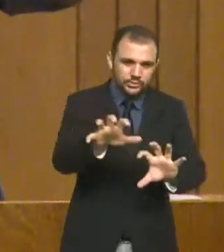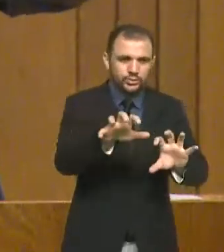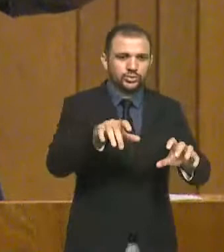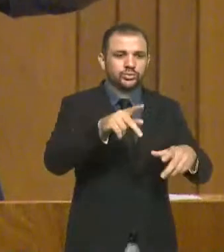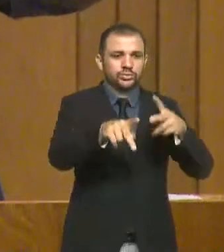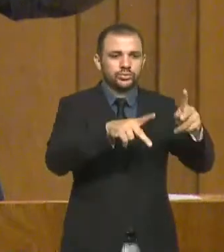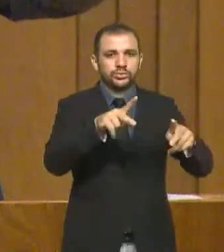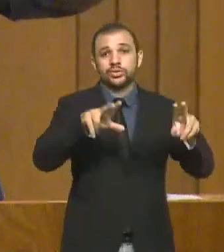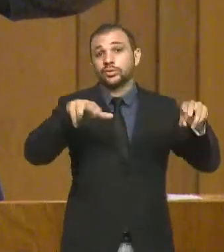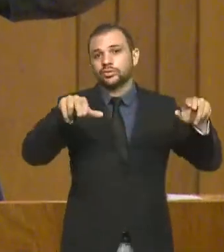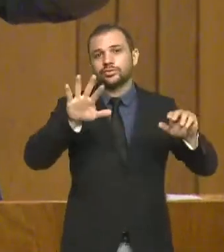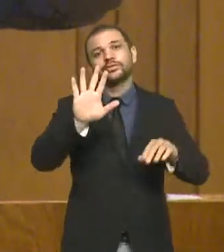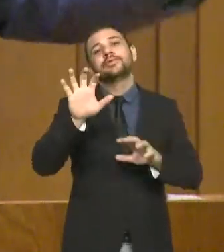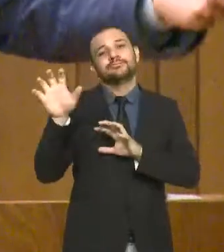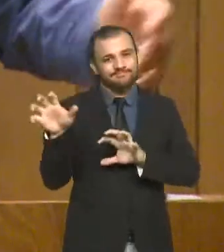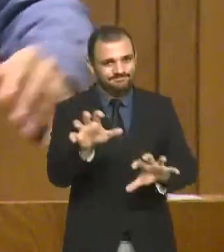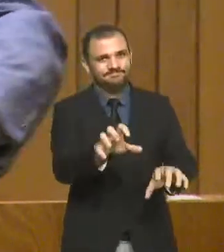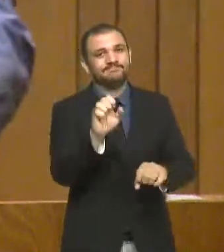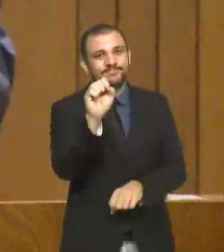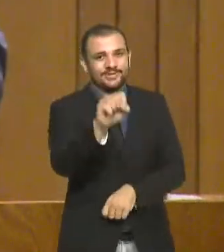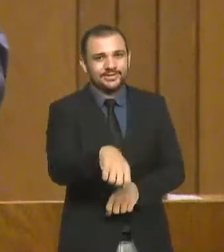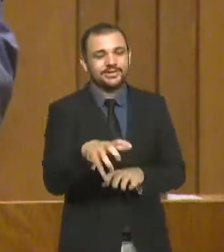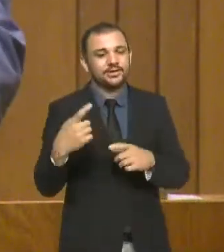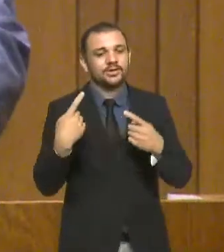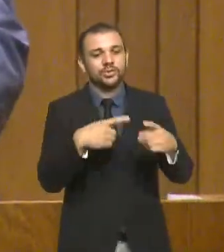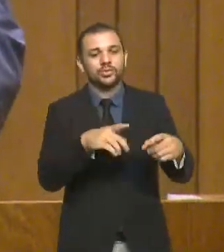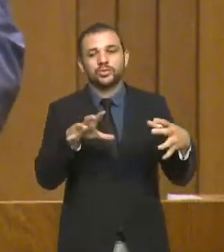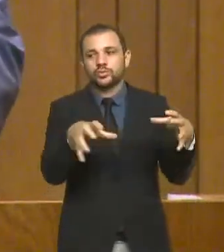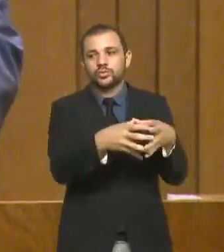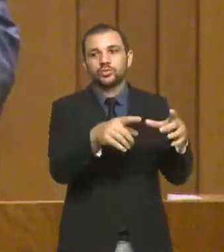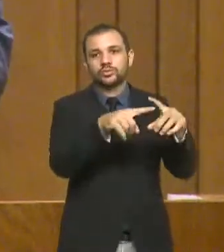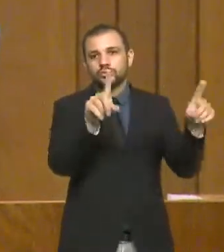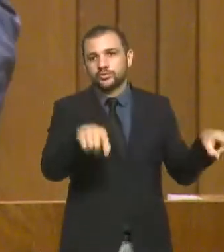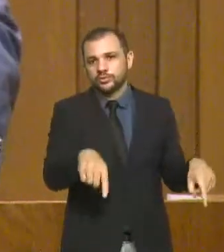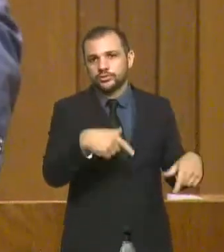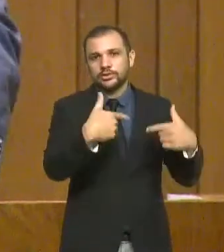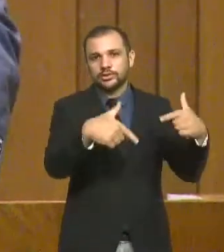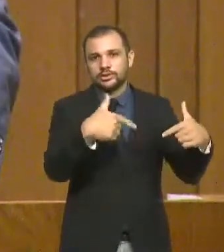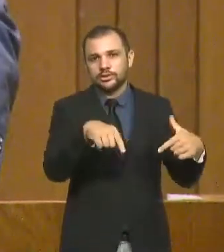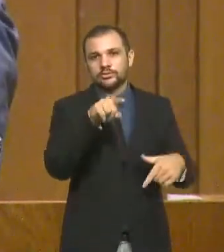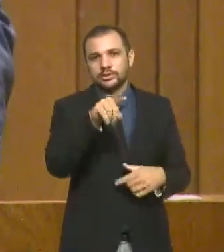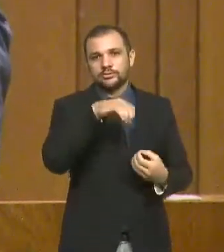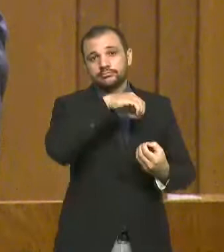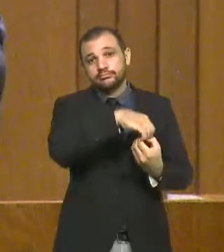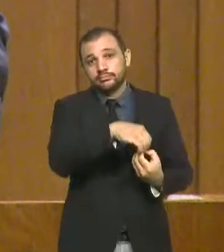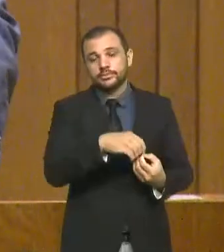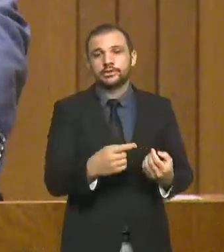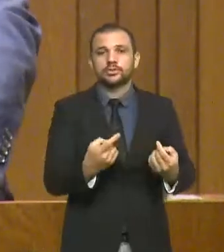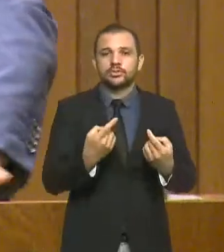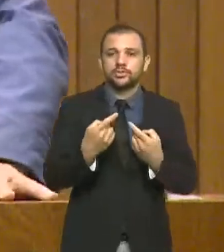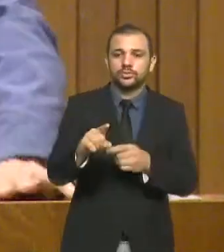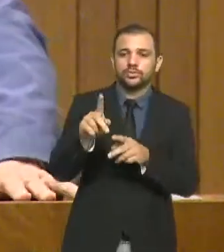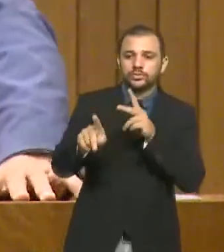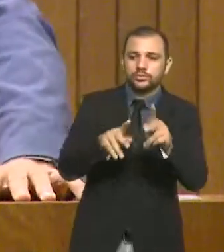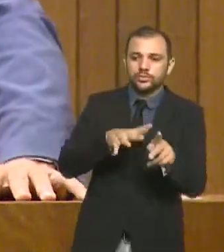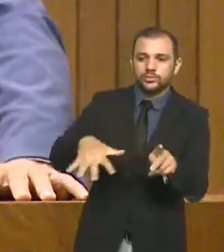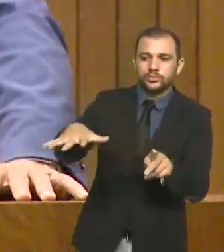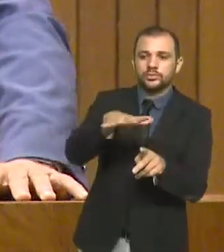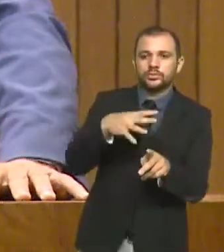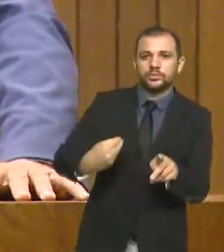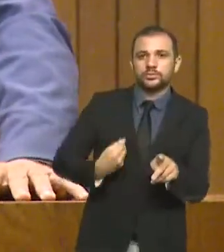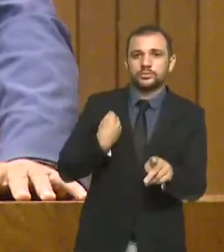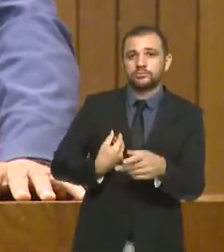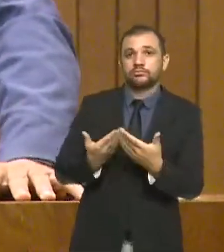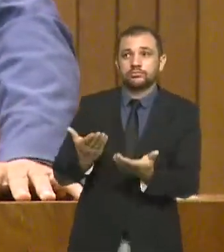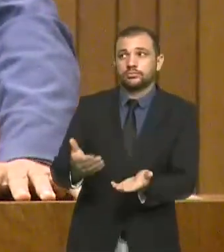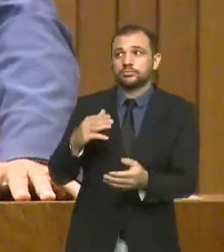contra os trabalhadores do Estado do Maranhão há 7 anos. O governador, que era do diálogo, em 2014, e quem está falando